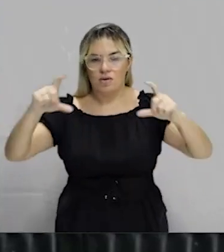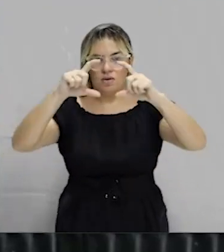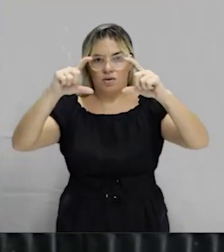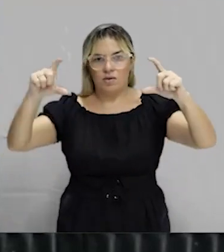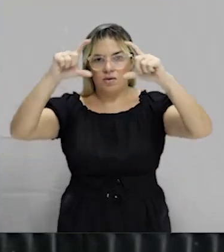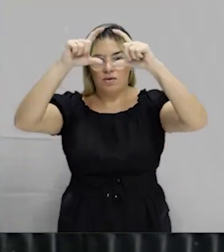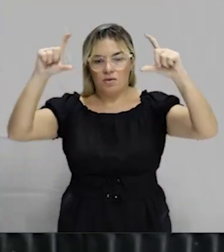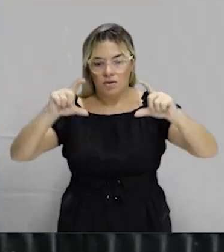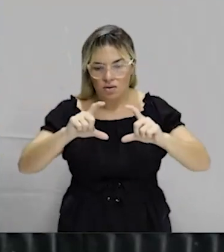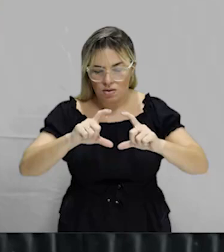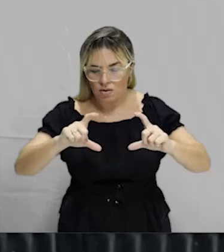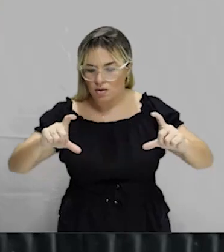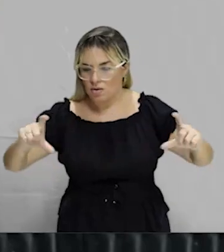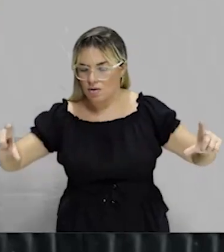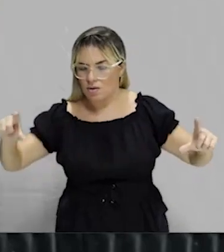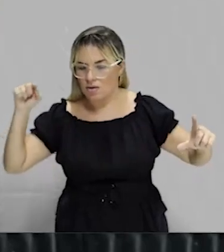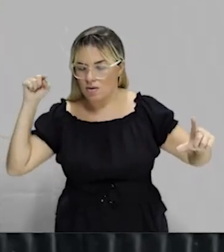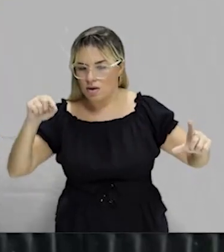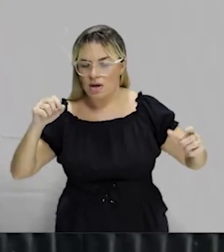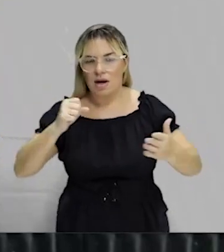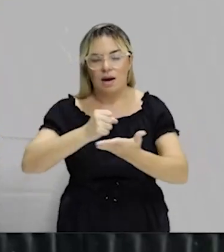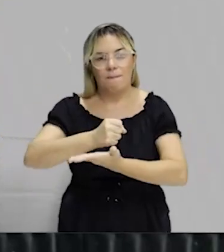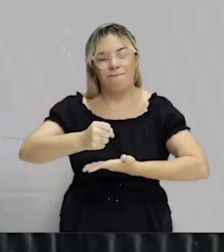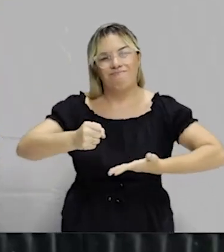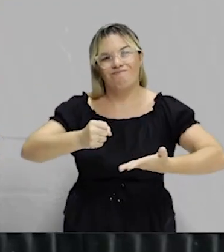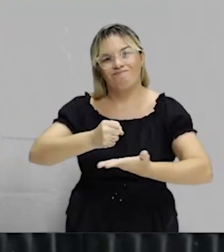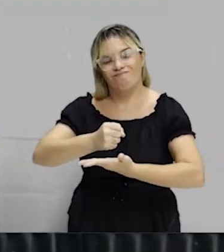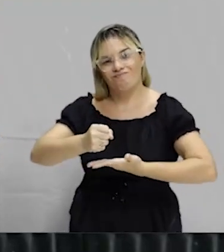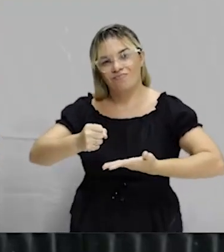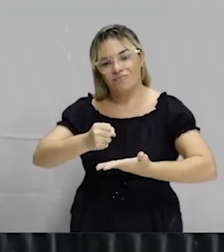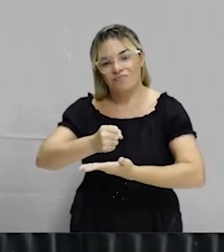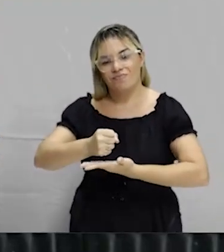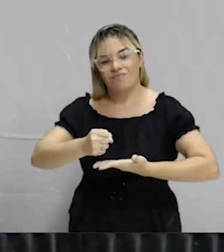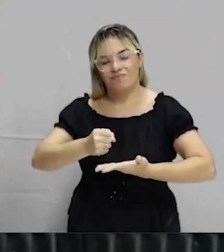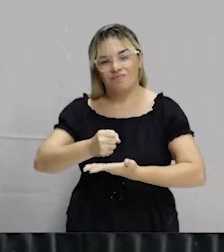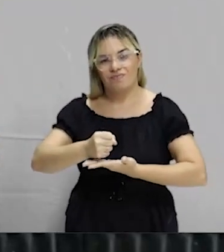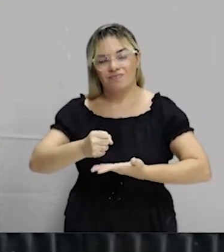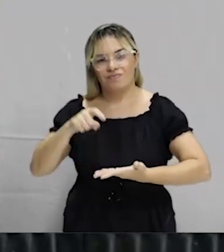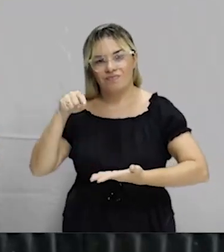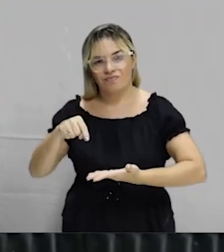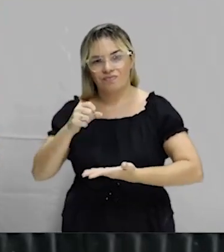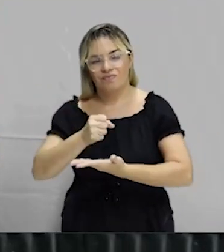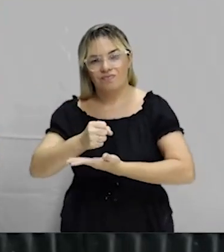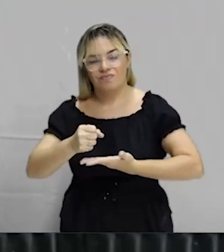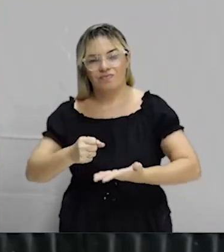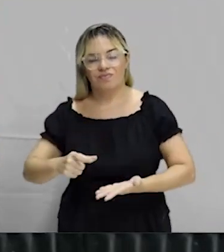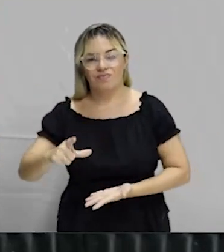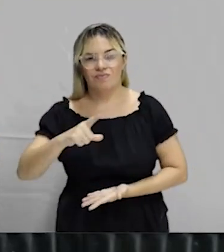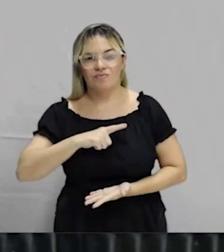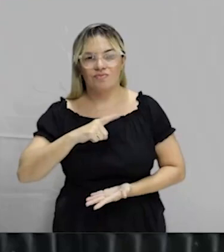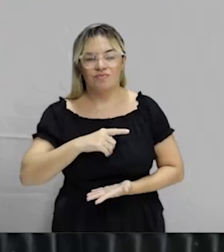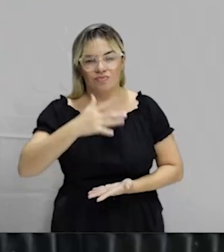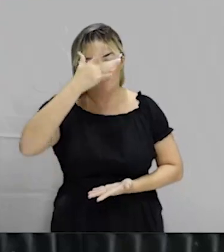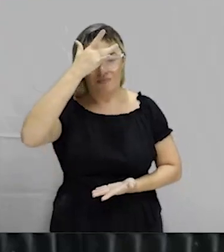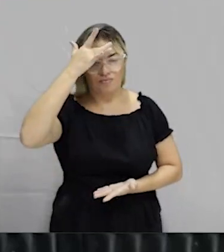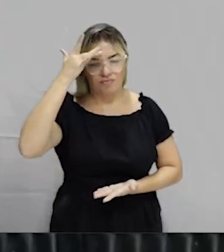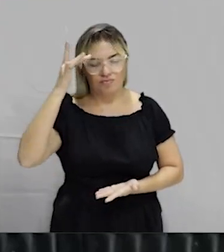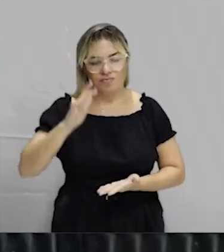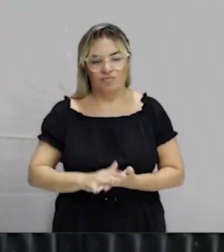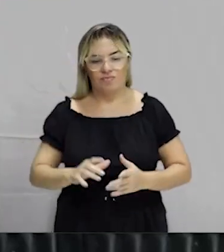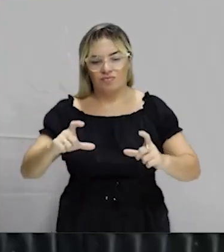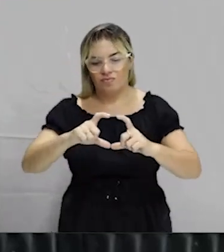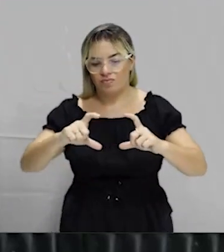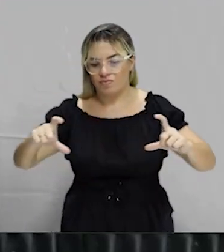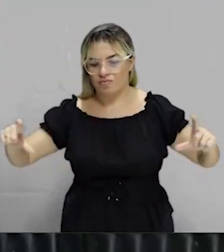pirâmide ocupava a base. Então, a maior parte era formada por indivíduos que ocupavam